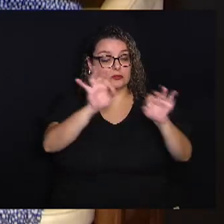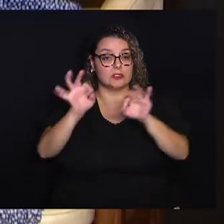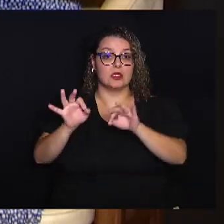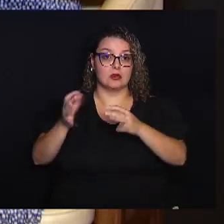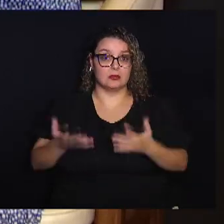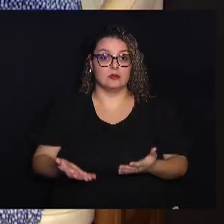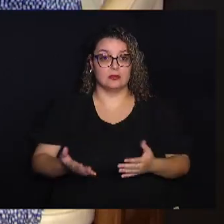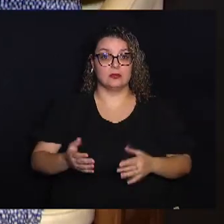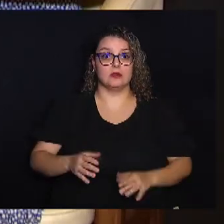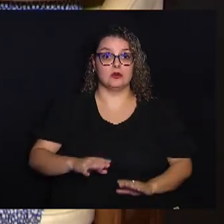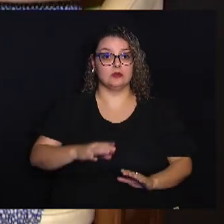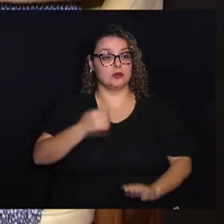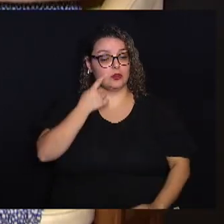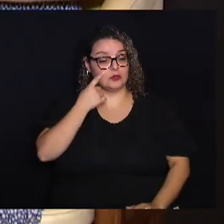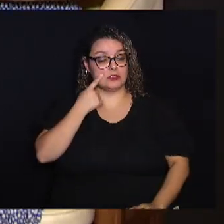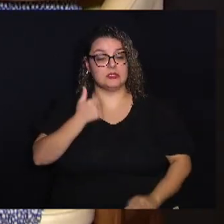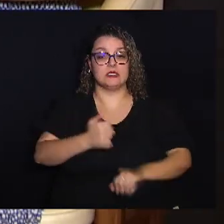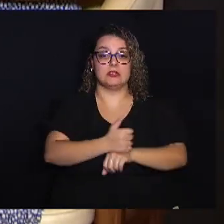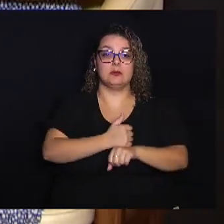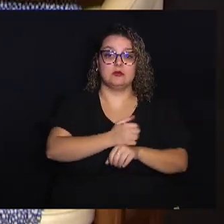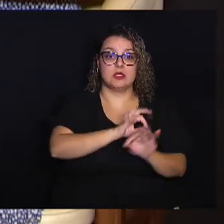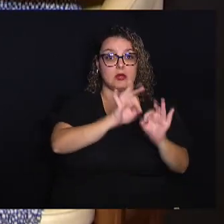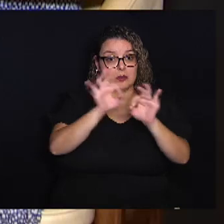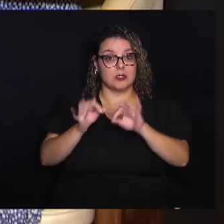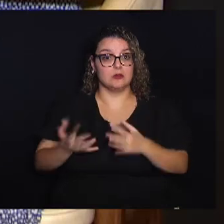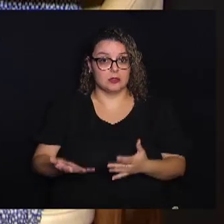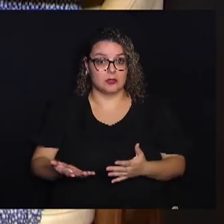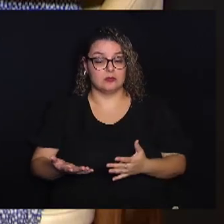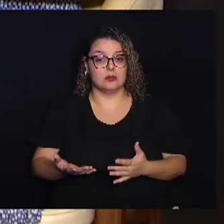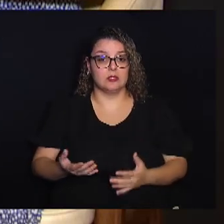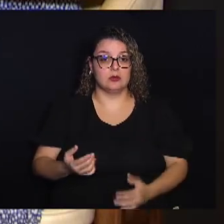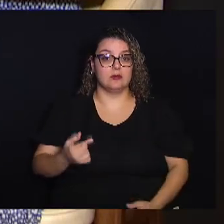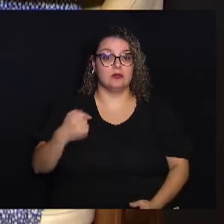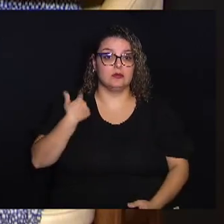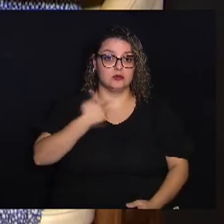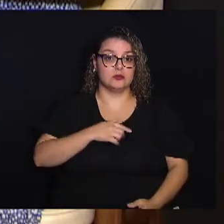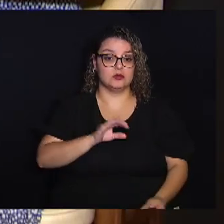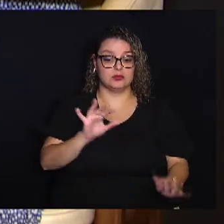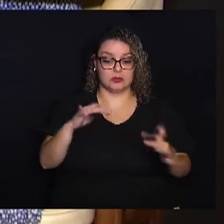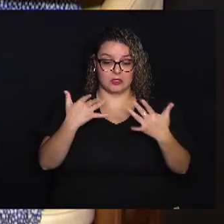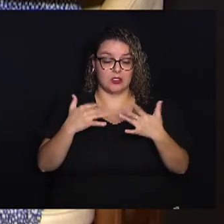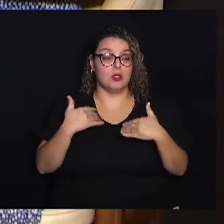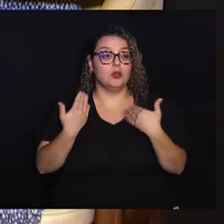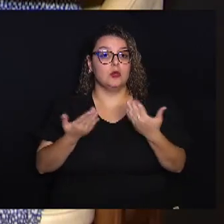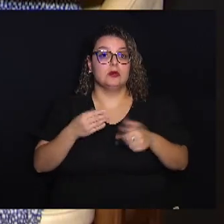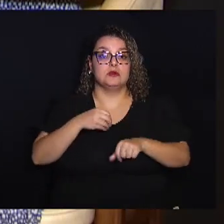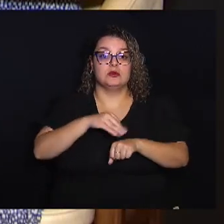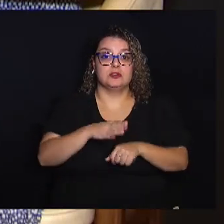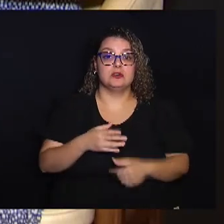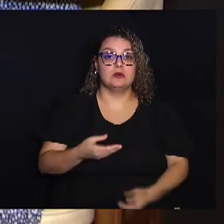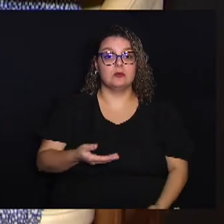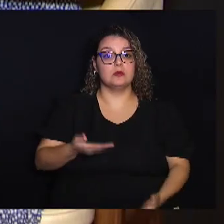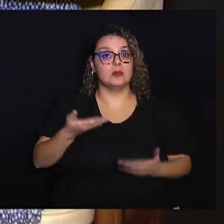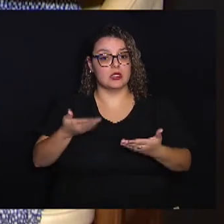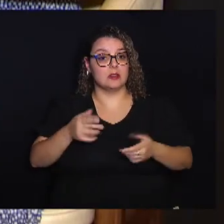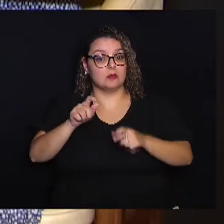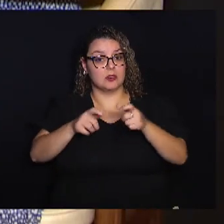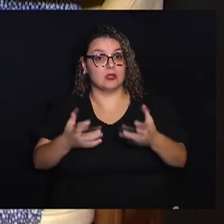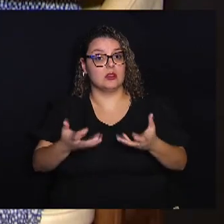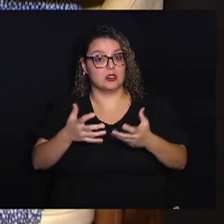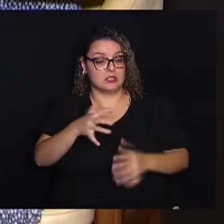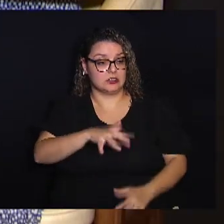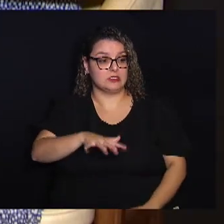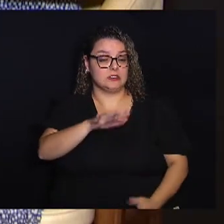né, está assistindo ao quadro Se Liga na Profissão, acompanhando a gente, quais as dicas que você dá para quem quer,